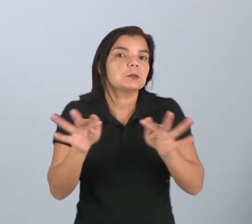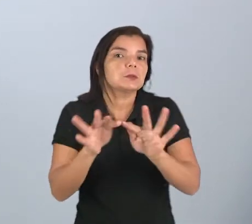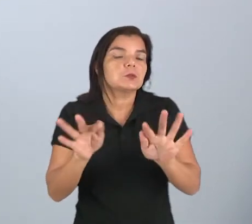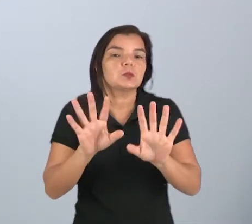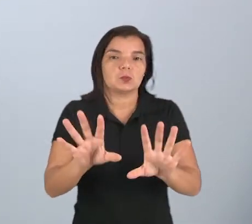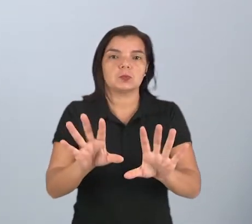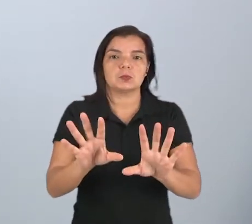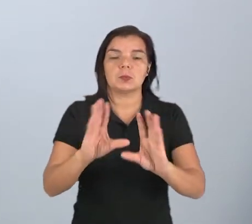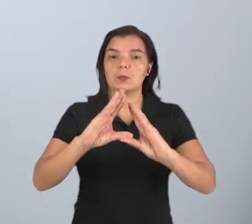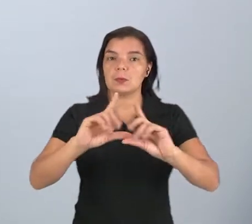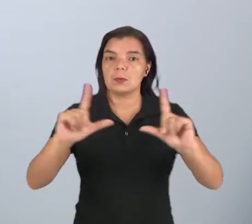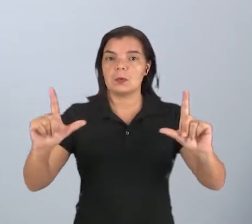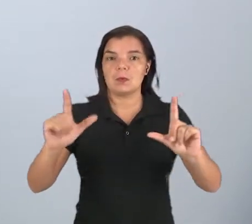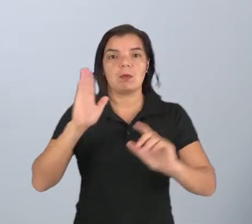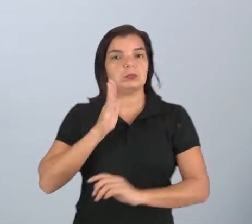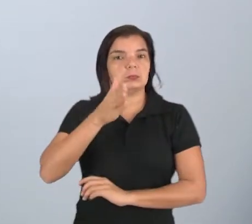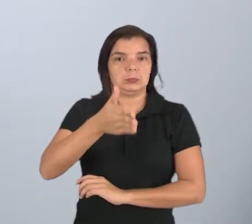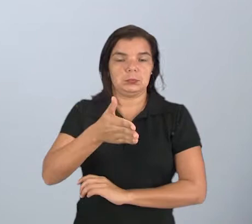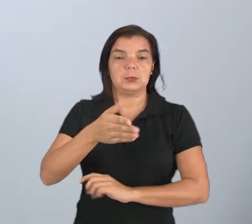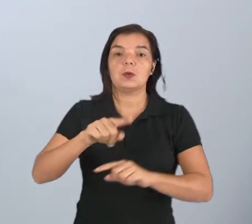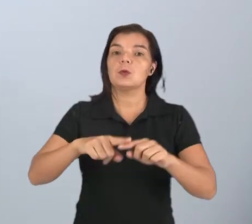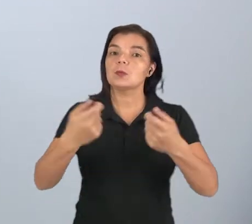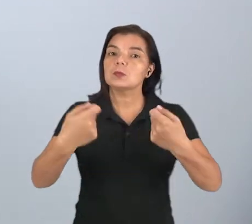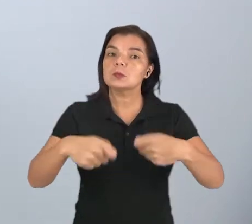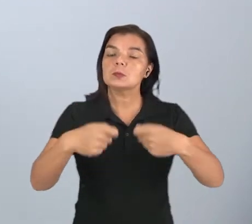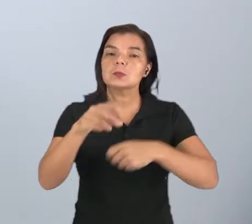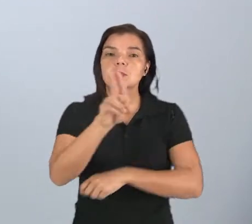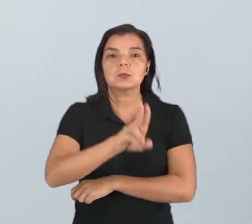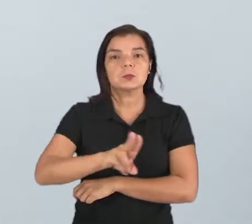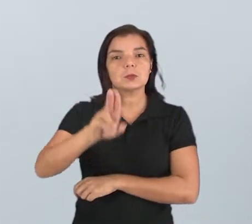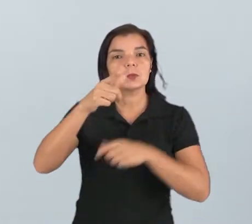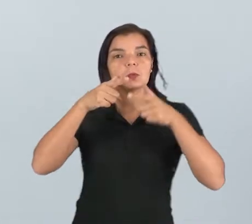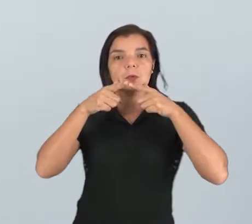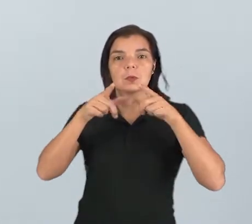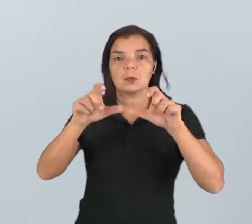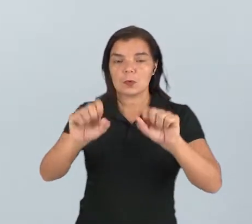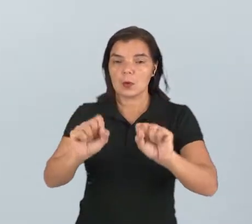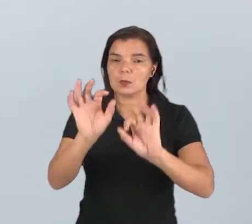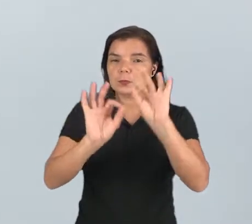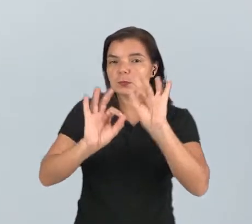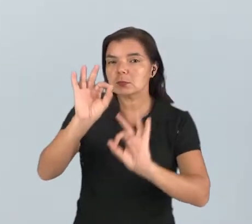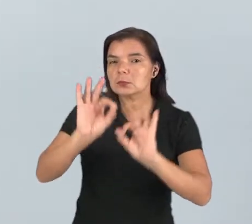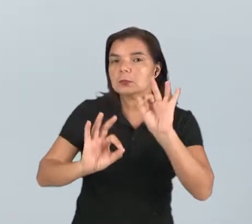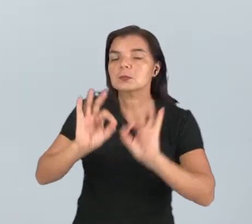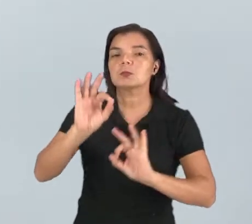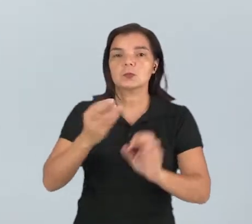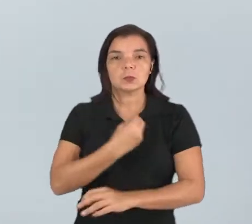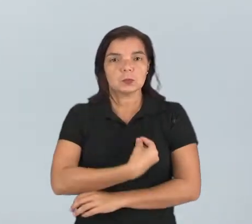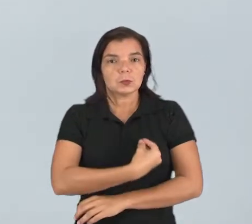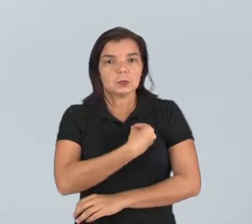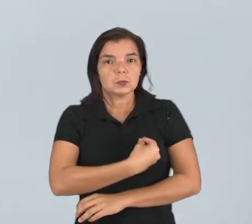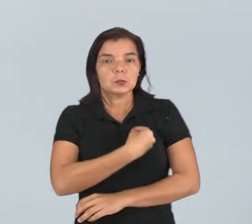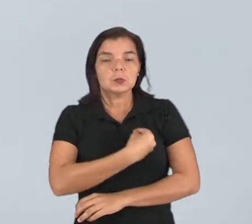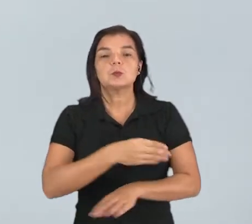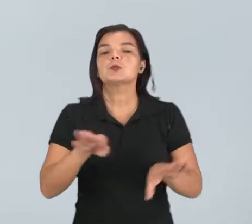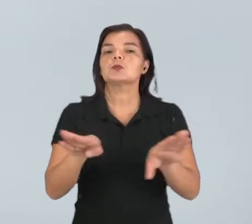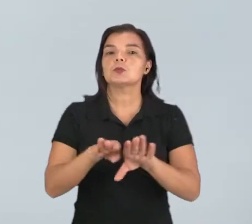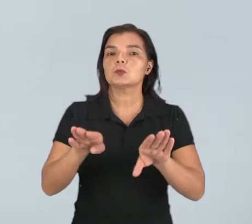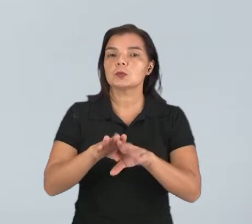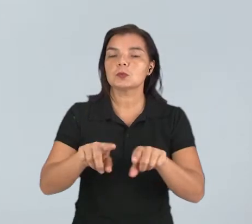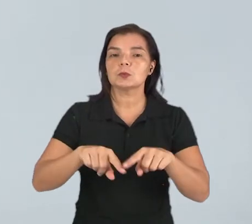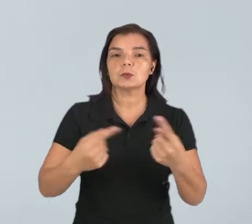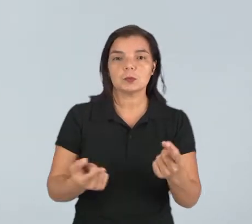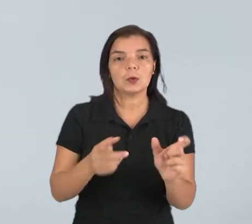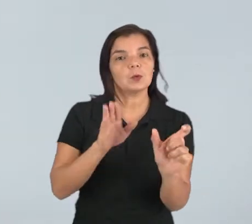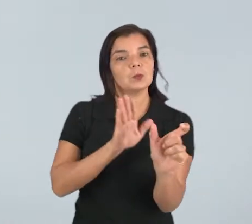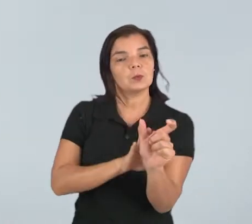uma forma clara e direta. Eu preciso usar a linguagem elaborada, com presença de conotação, com presença de